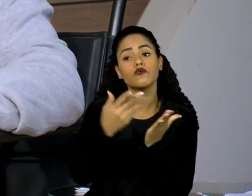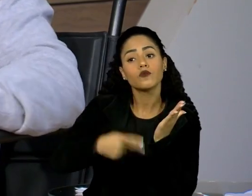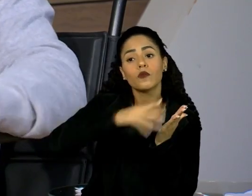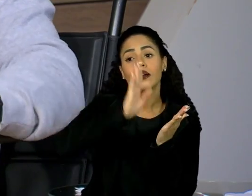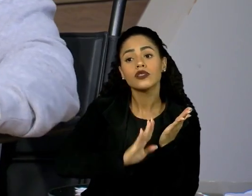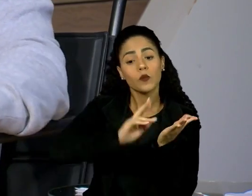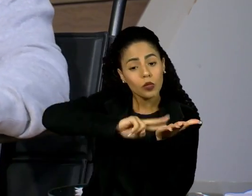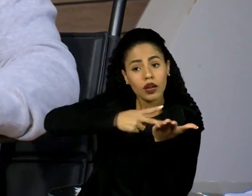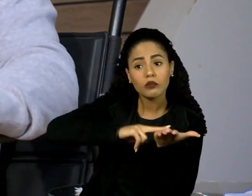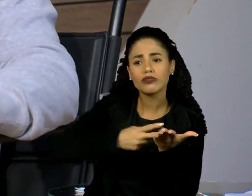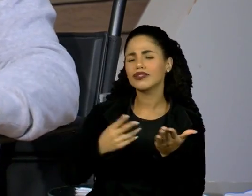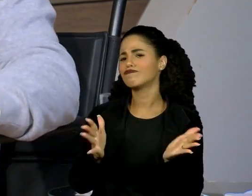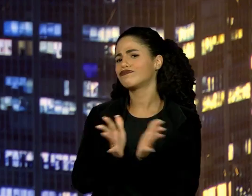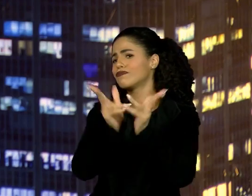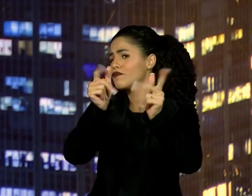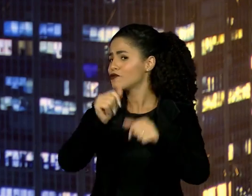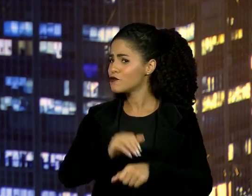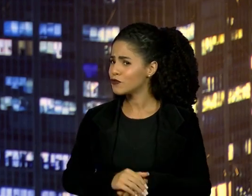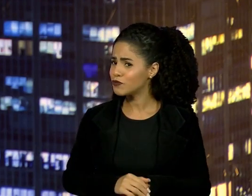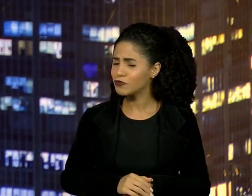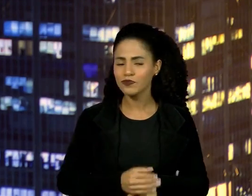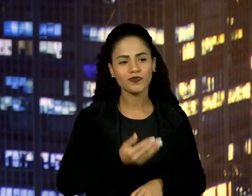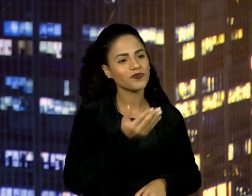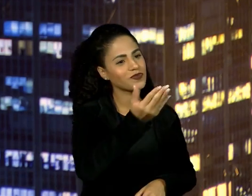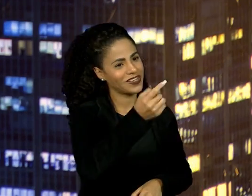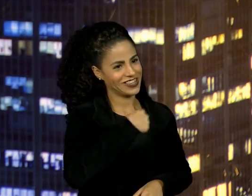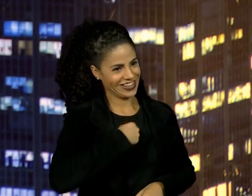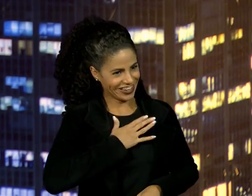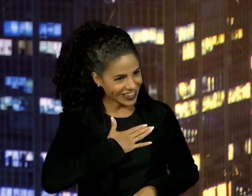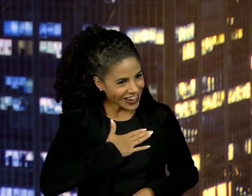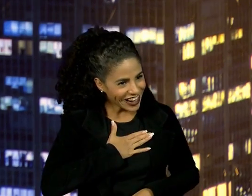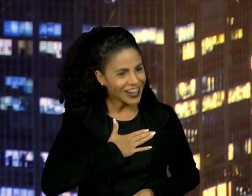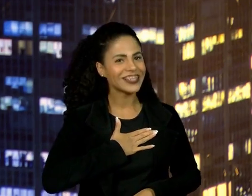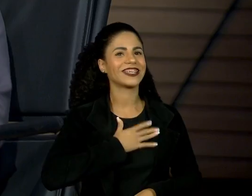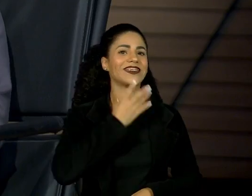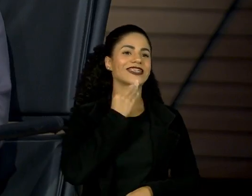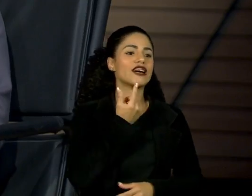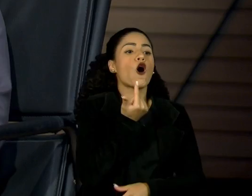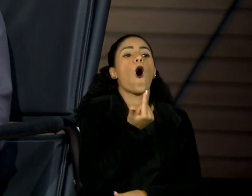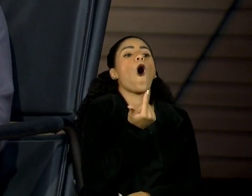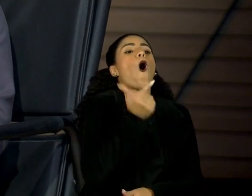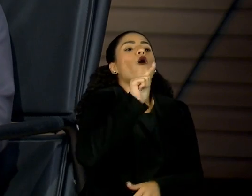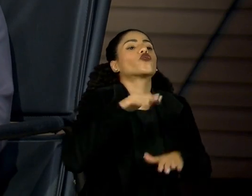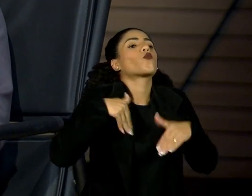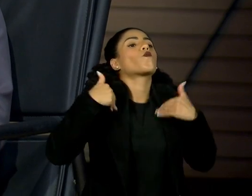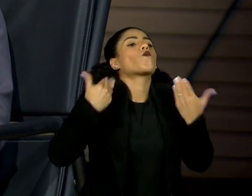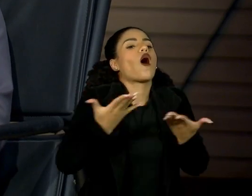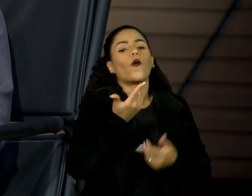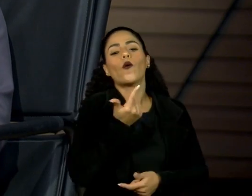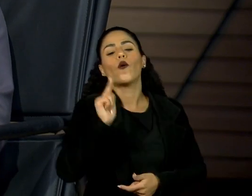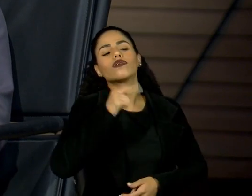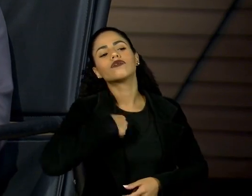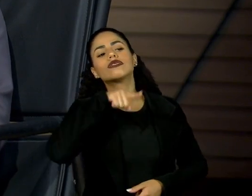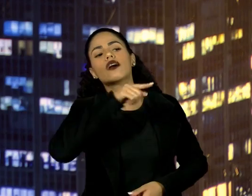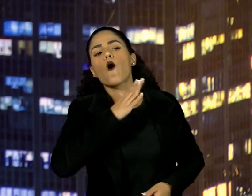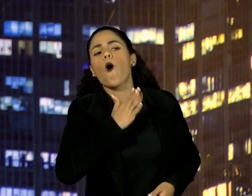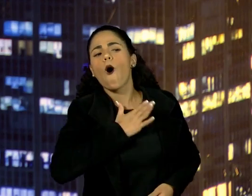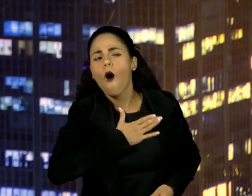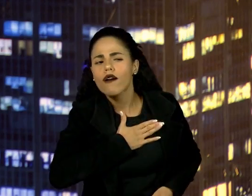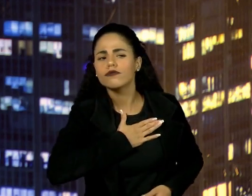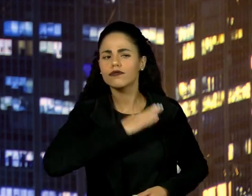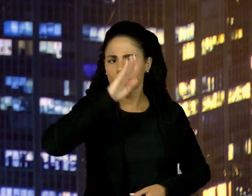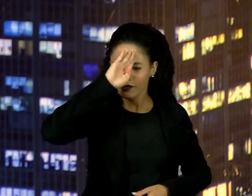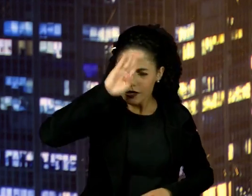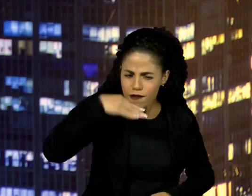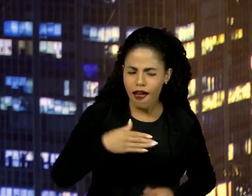vezes não chegam pra gente, né? Professora, a senhora é uma machadiana, não pode escolher Machado. Qual é o outro autor que a senhora acha que merecia